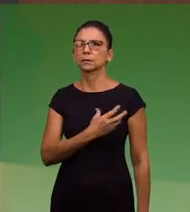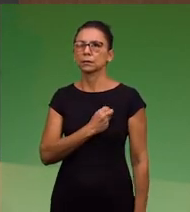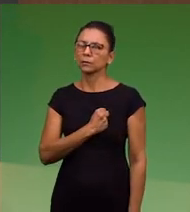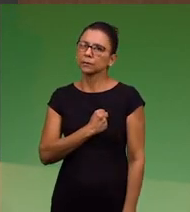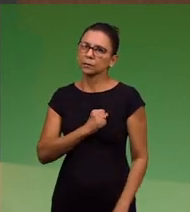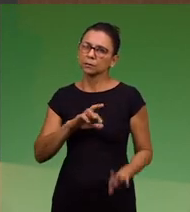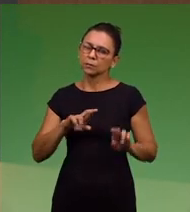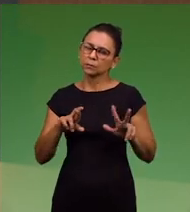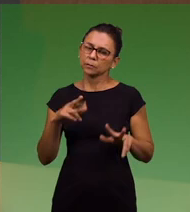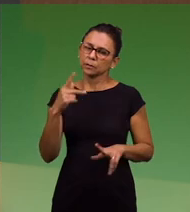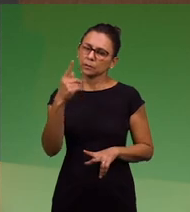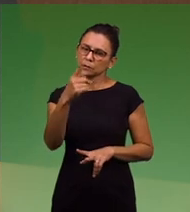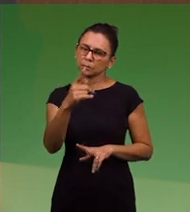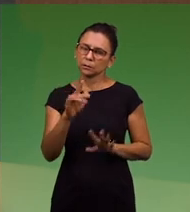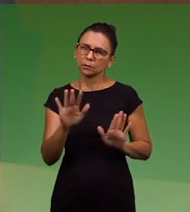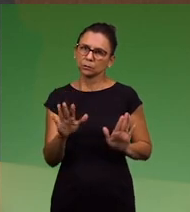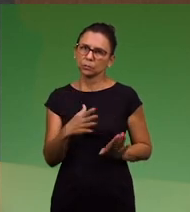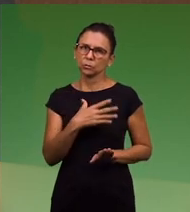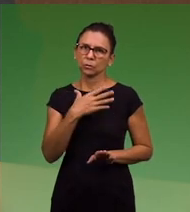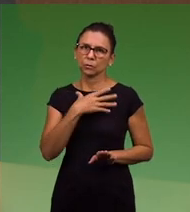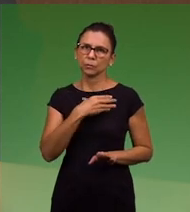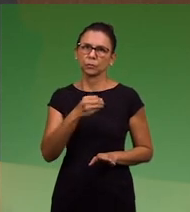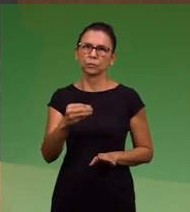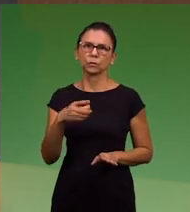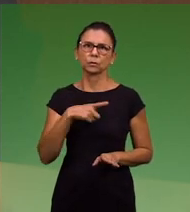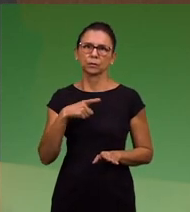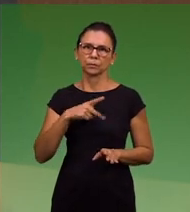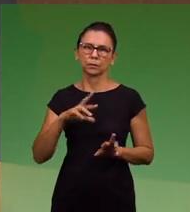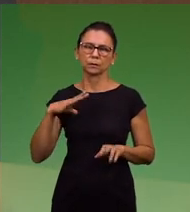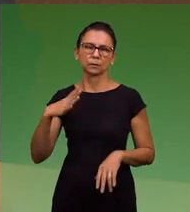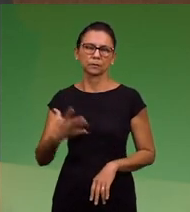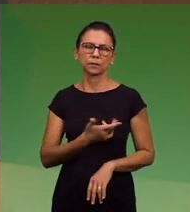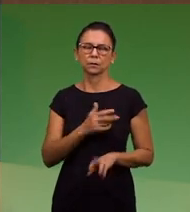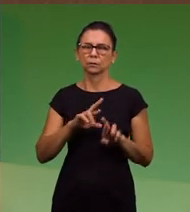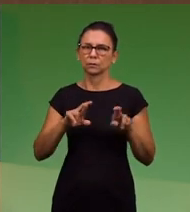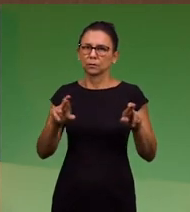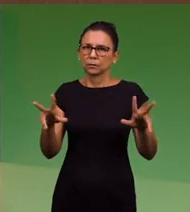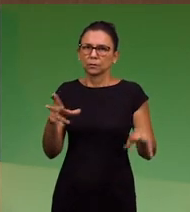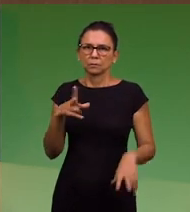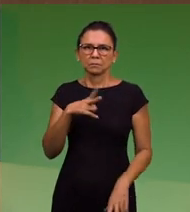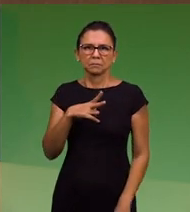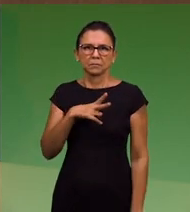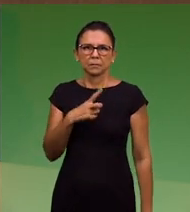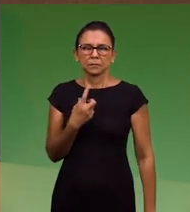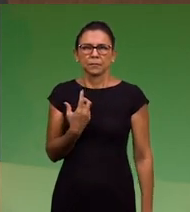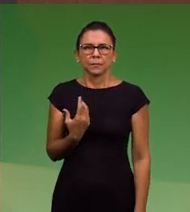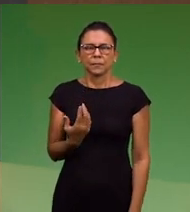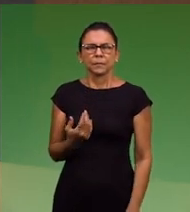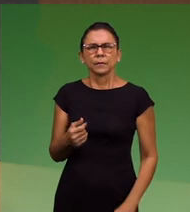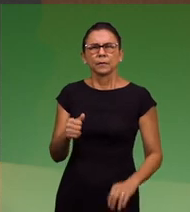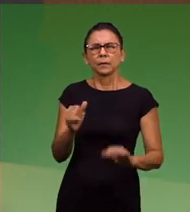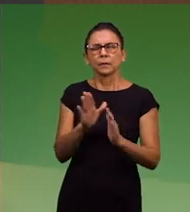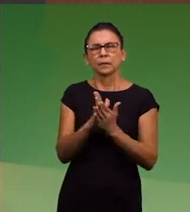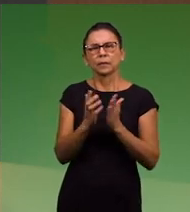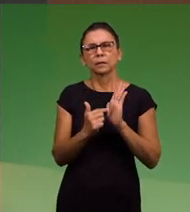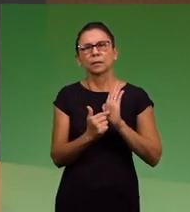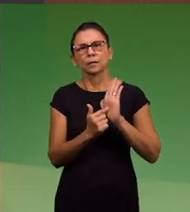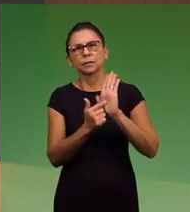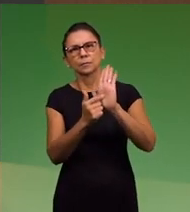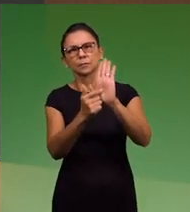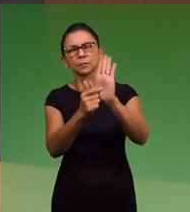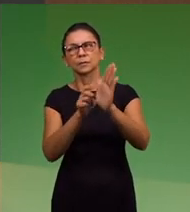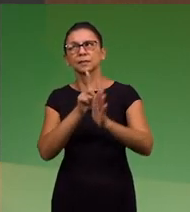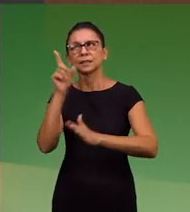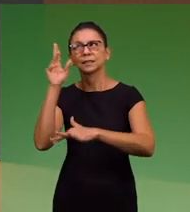meu filho, ele vai ter que ter a dele, que a salvação é individual, porque diz a Bíblia que lá na eternidade nós temos um